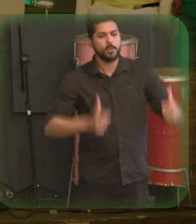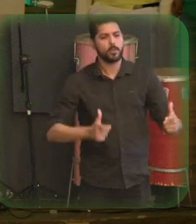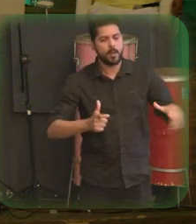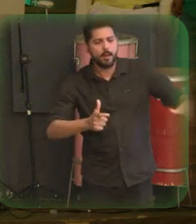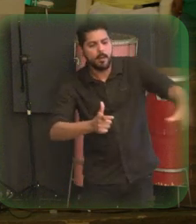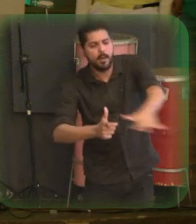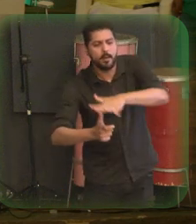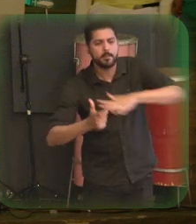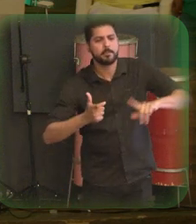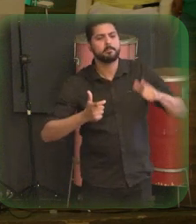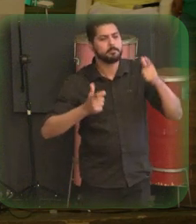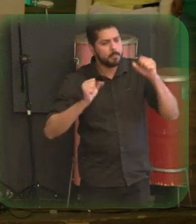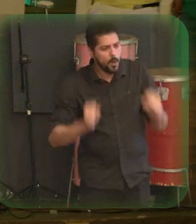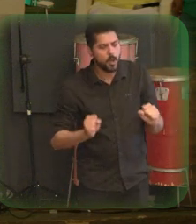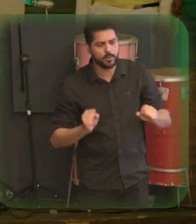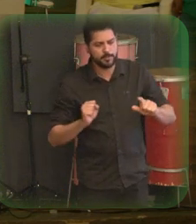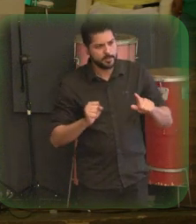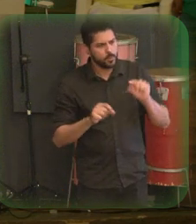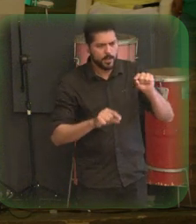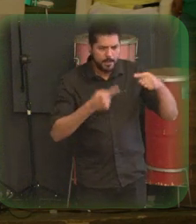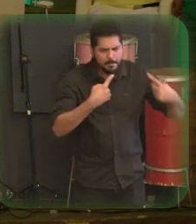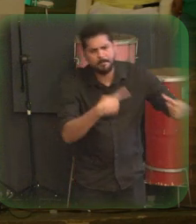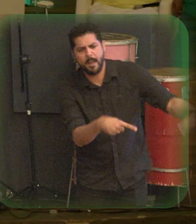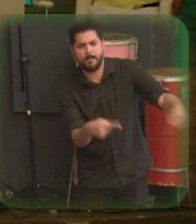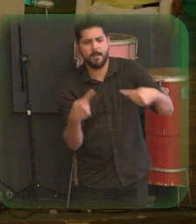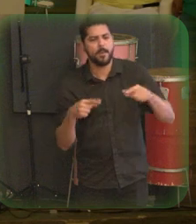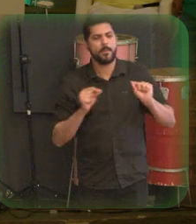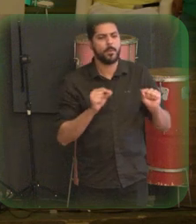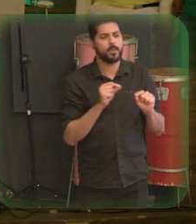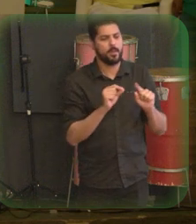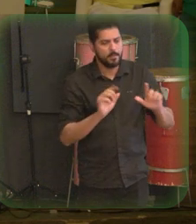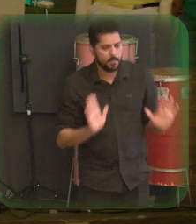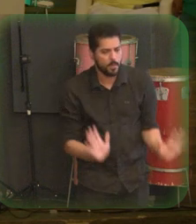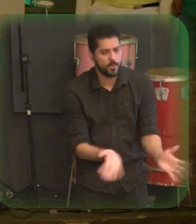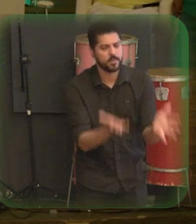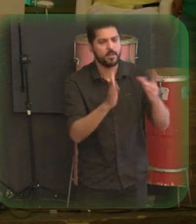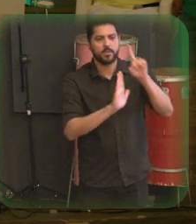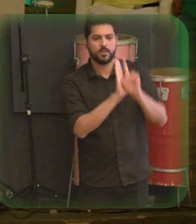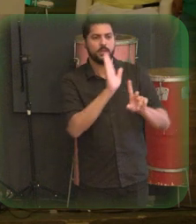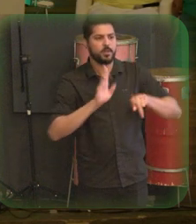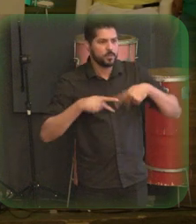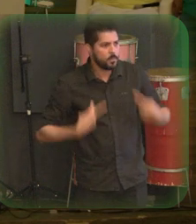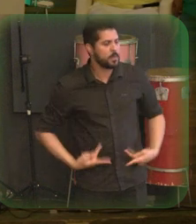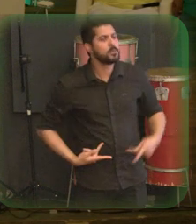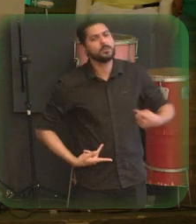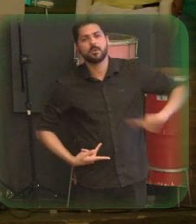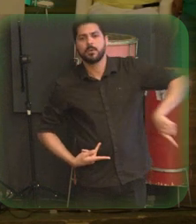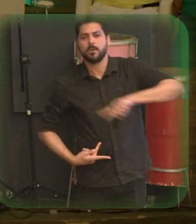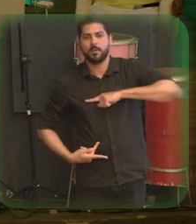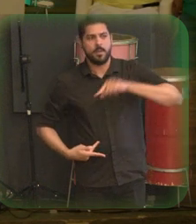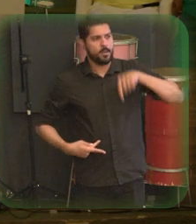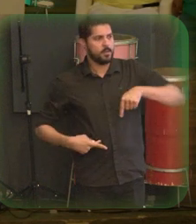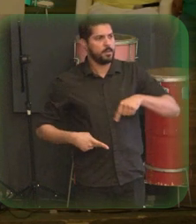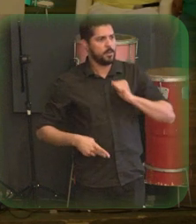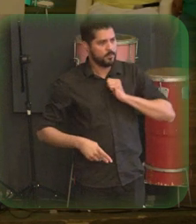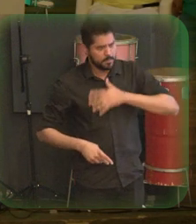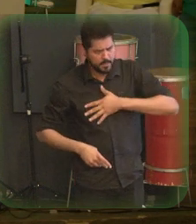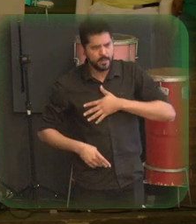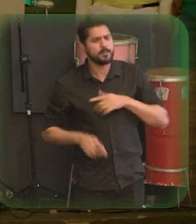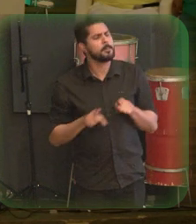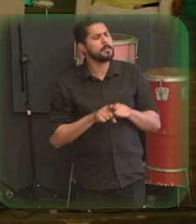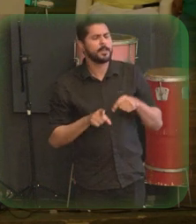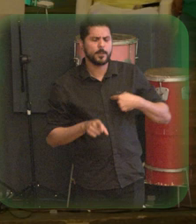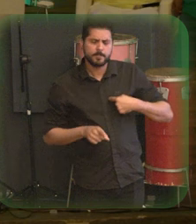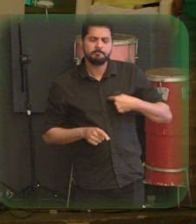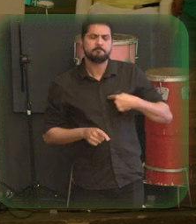políticas públicas, né, de promoção dos direitos humanos. Então, eu, enquanto Instituto Federal do Pernambuco, tenho certeza que esse também é o pensamento